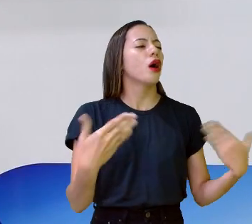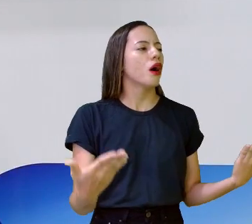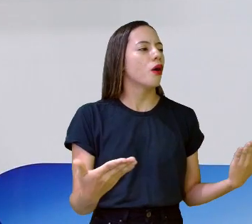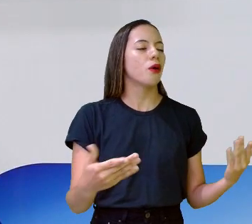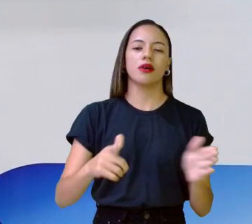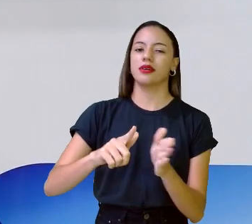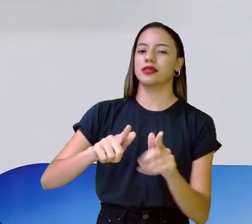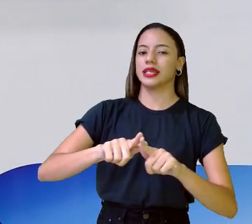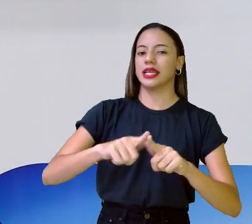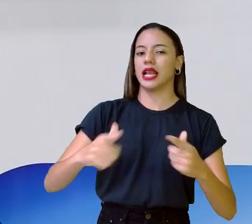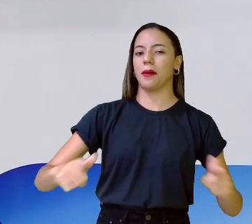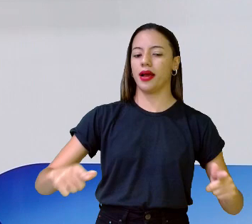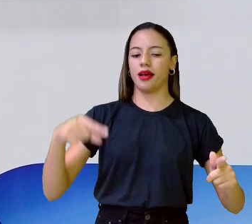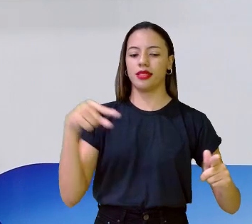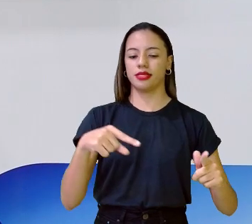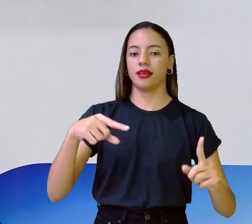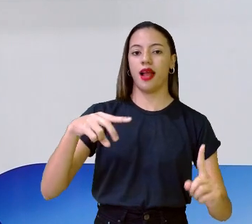gramática e suas